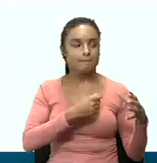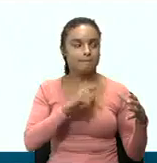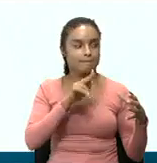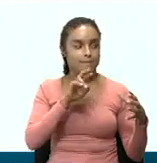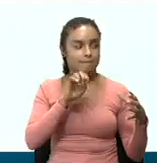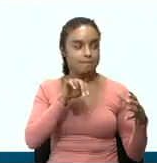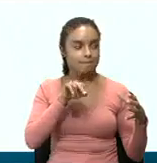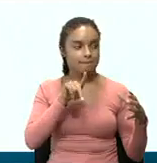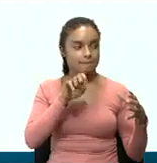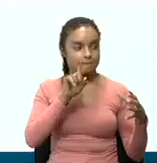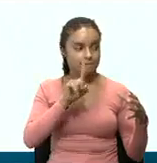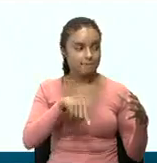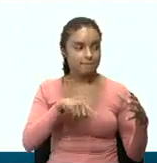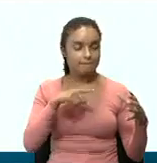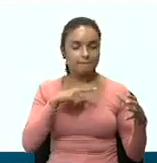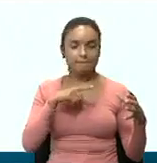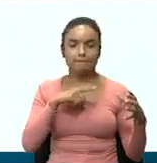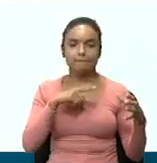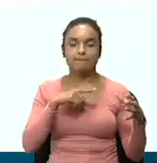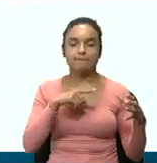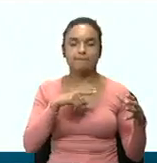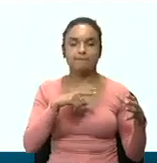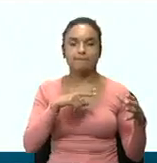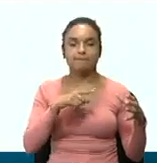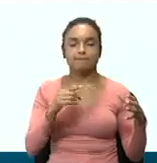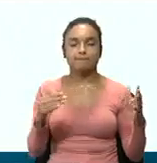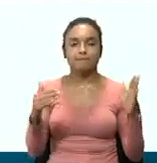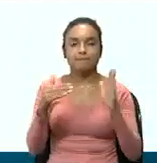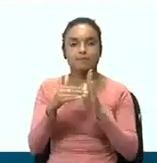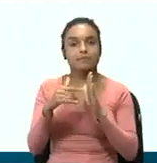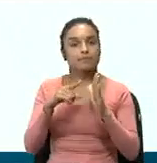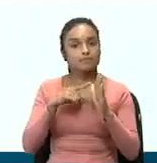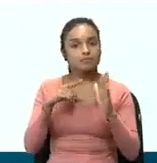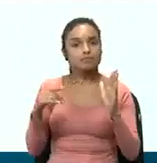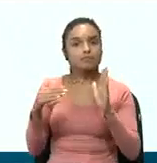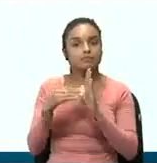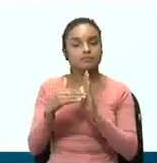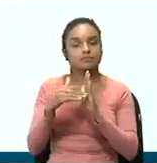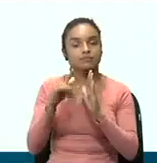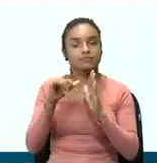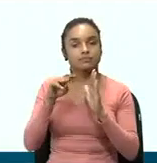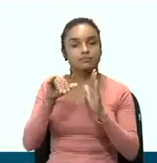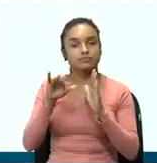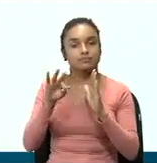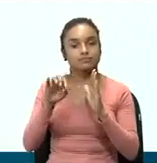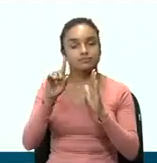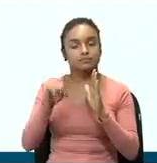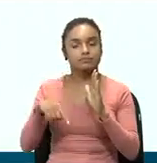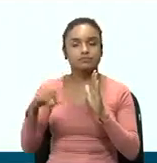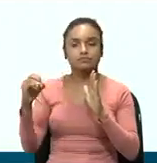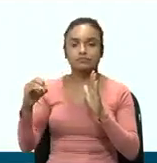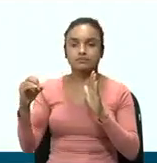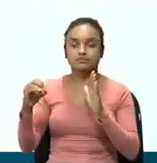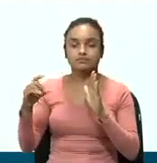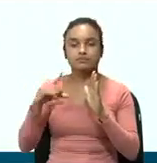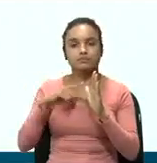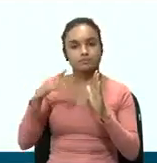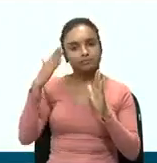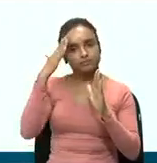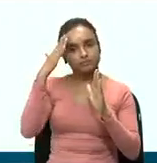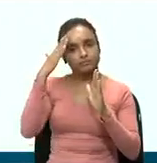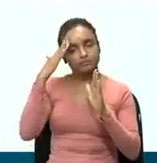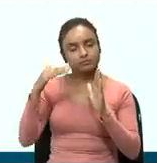a 0. Como eu estou no contexto de limite, eu sei que eu tenho que isso é 0. Como então esse